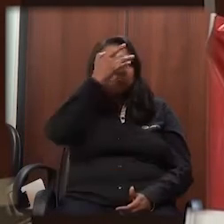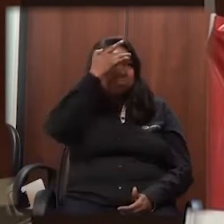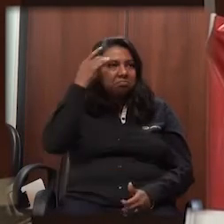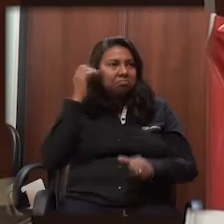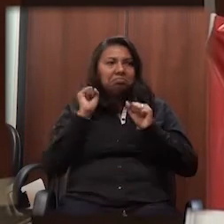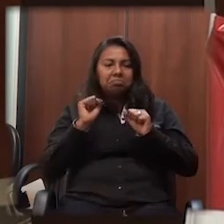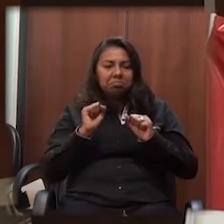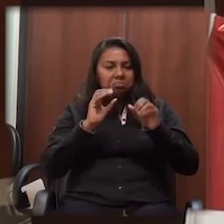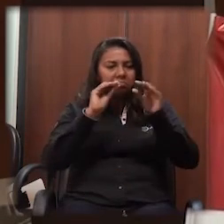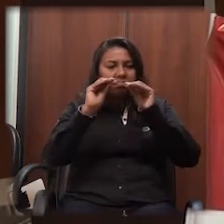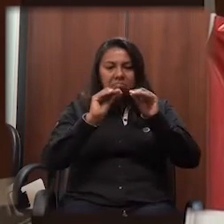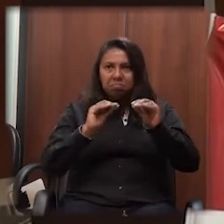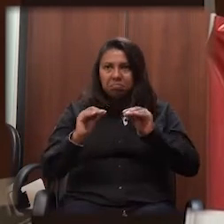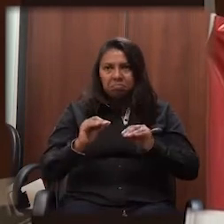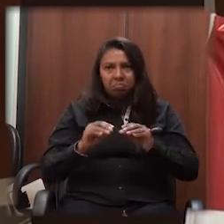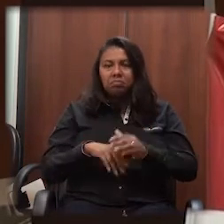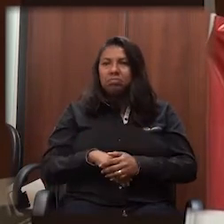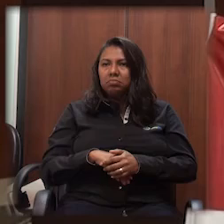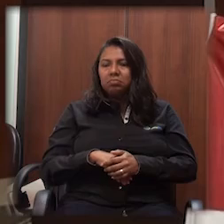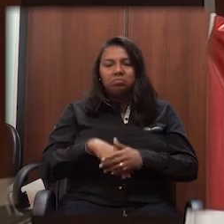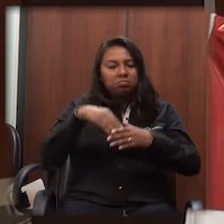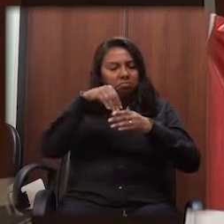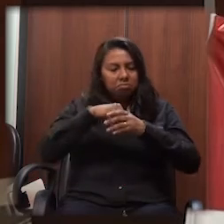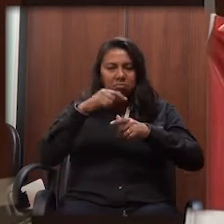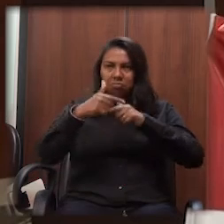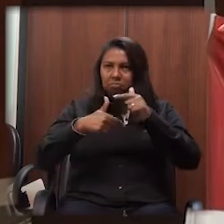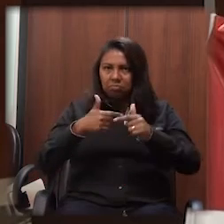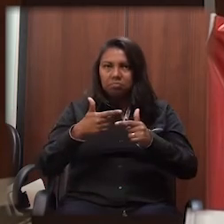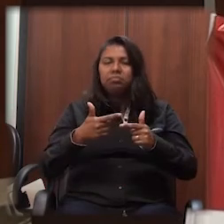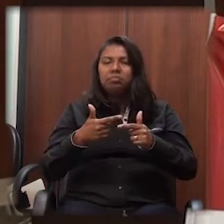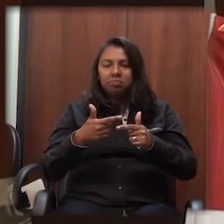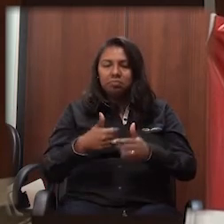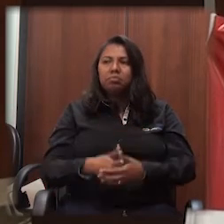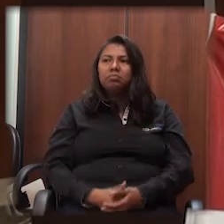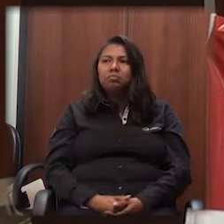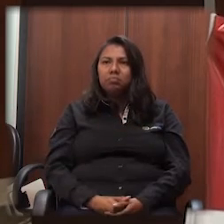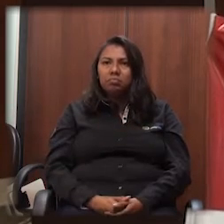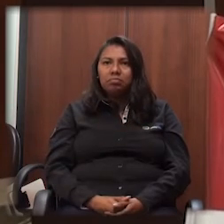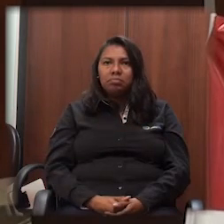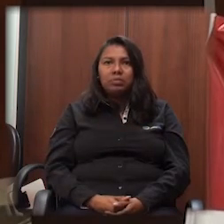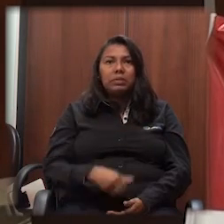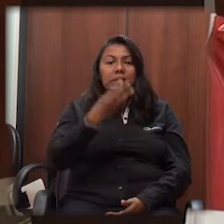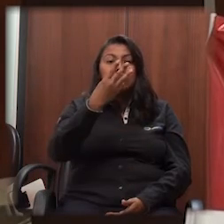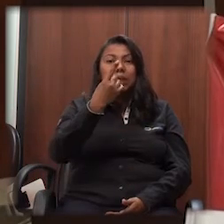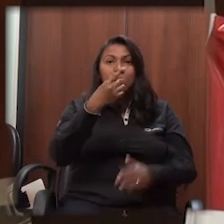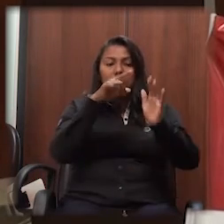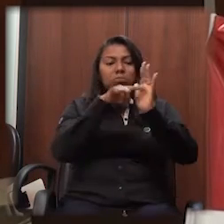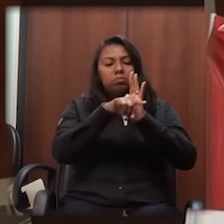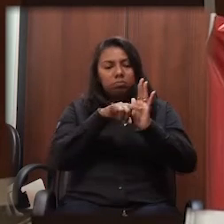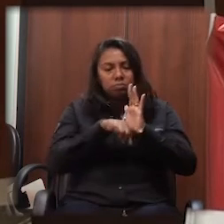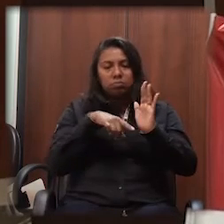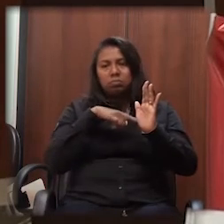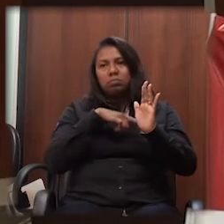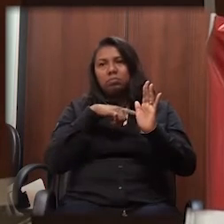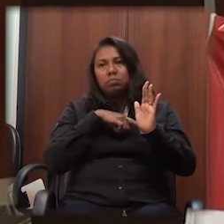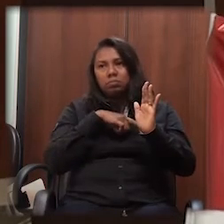poderiam preencher esse questionário dos seus espaços institucionais mesmo. E ele compunha 31 perguntas, que